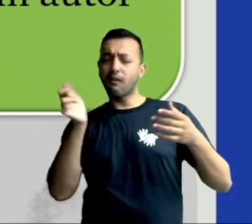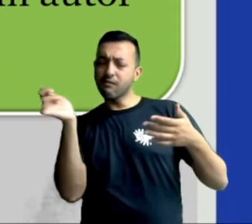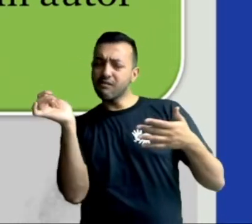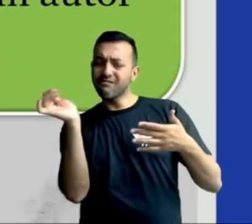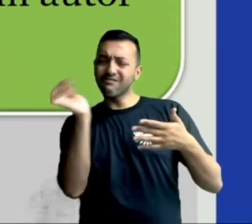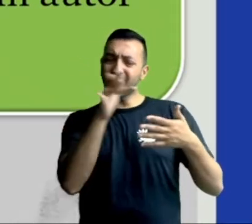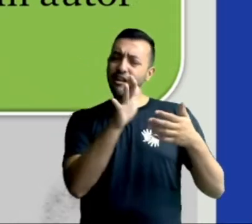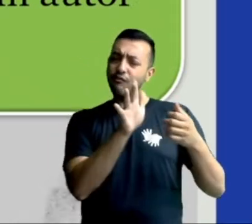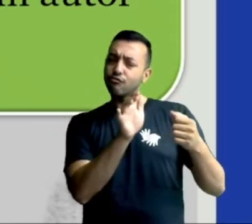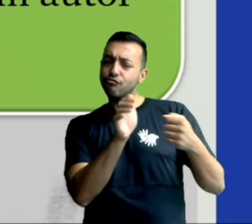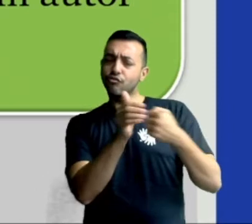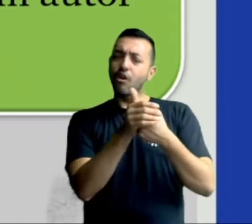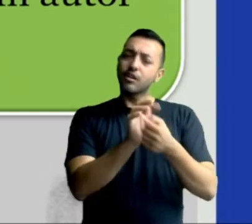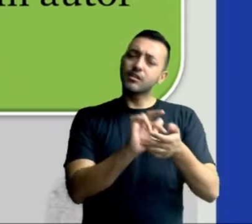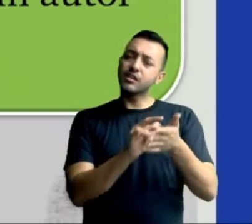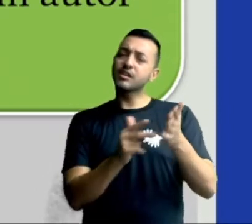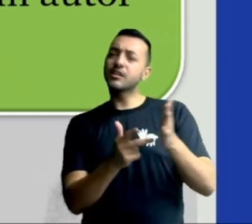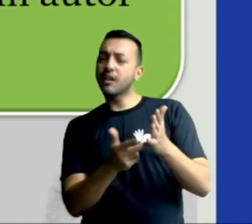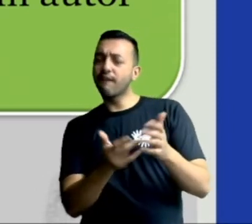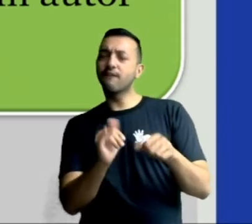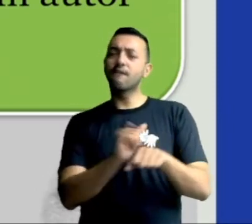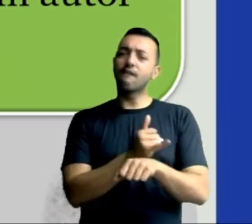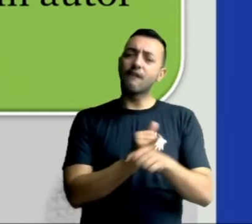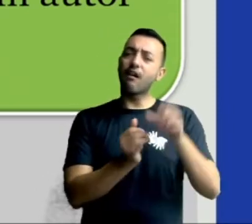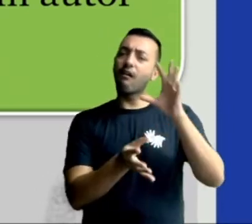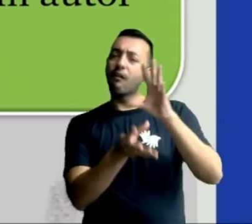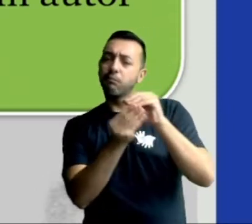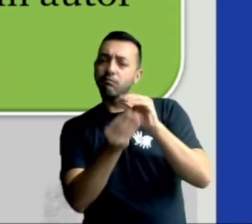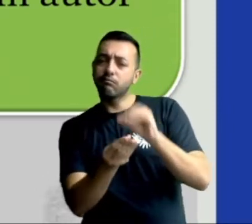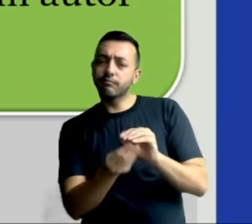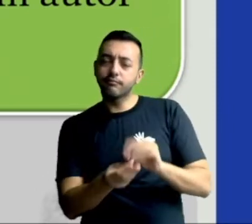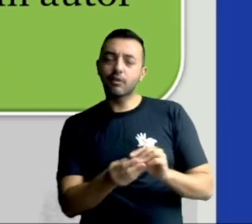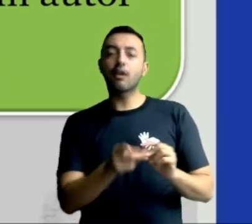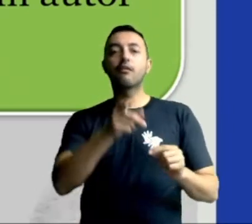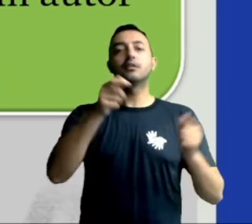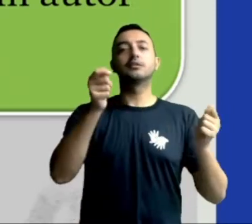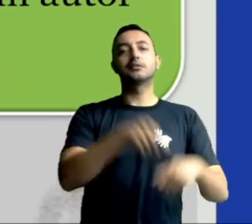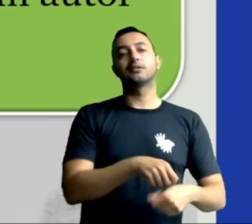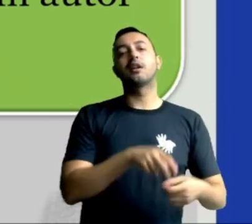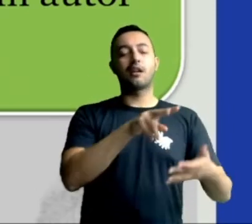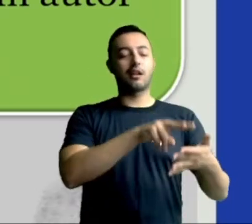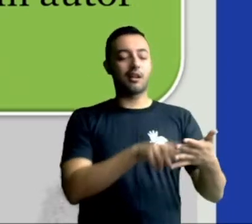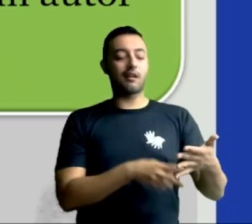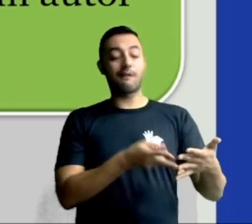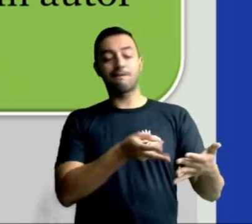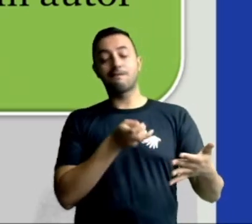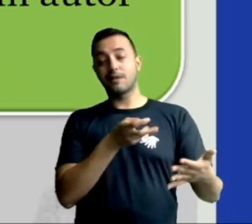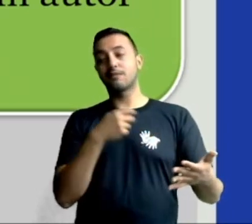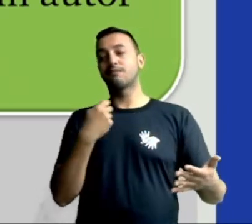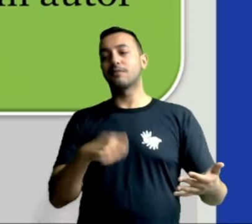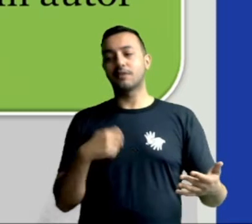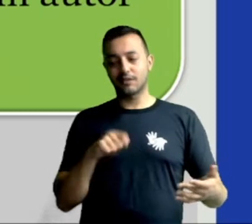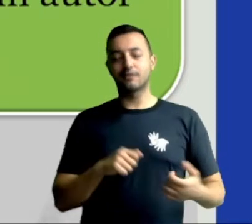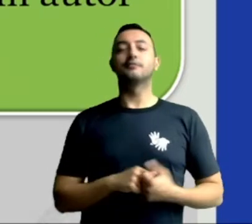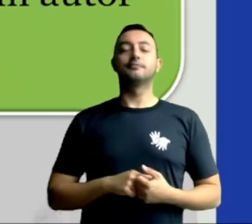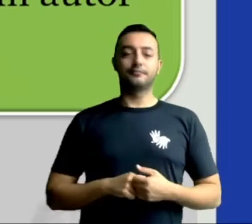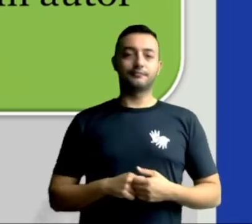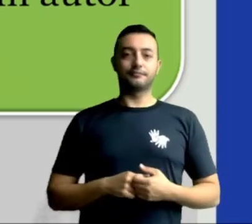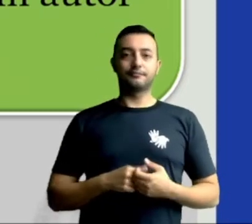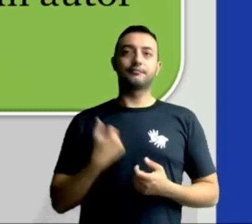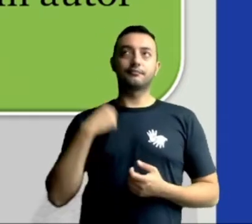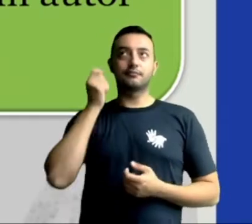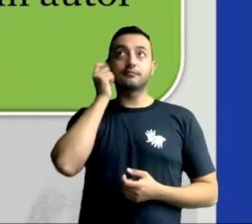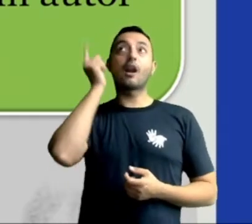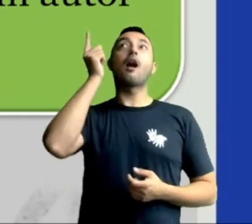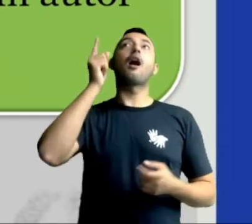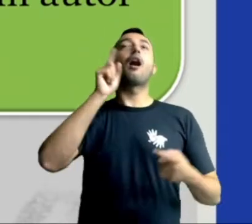também acontece, tá? Define a leitura que fizemos além do texto, ou seja, baseia-se nas adivinhações